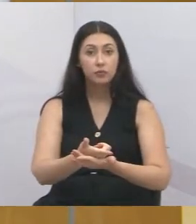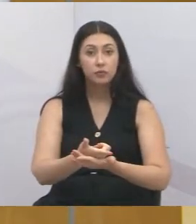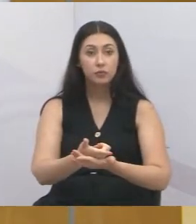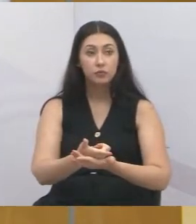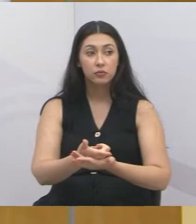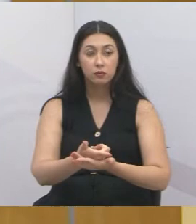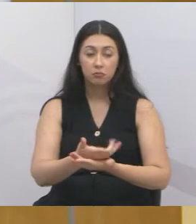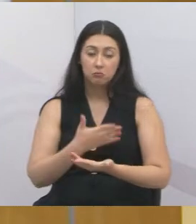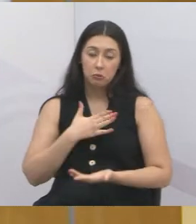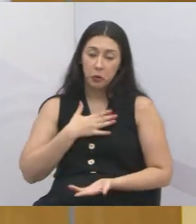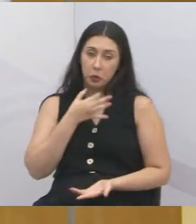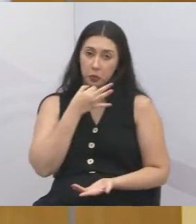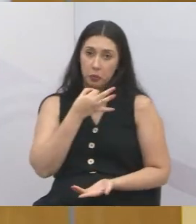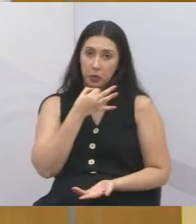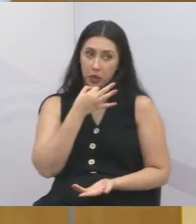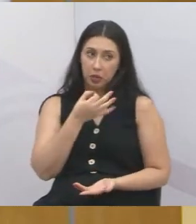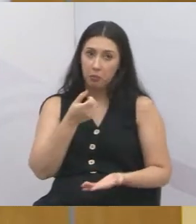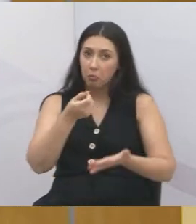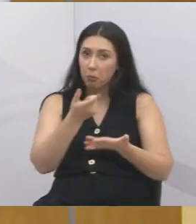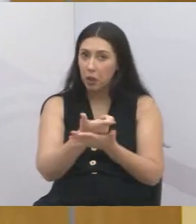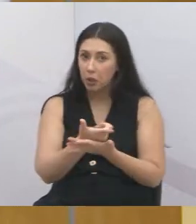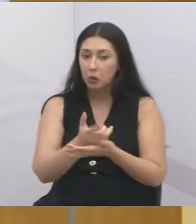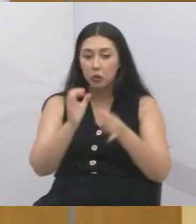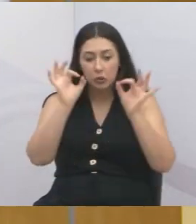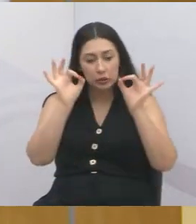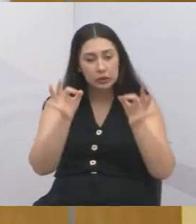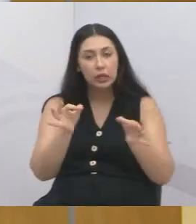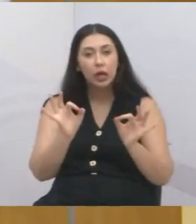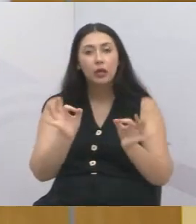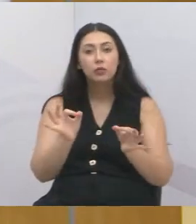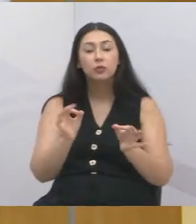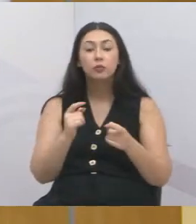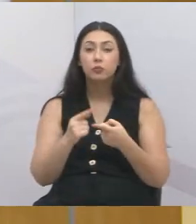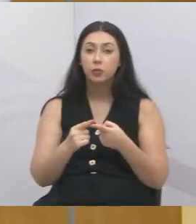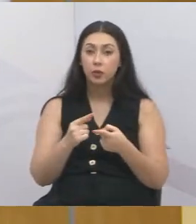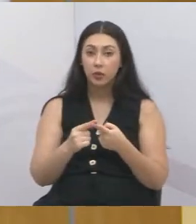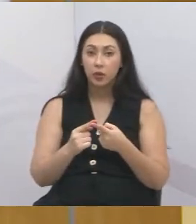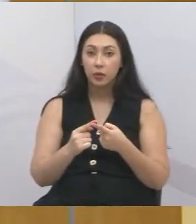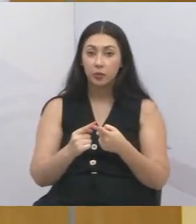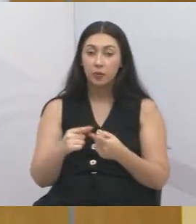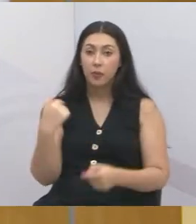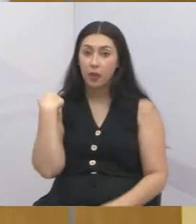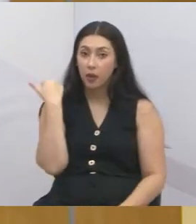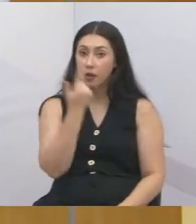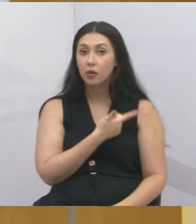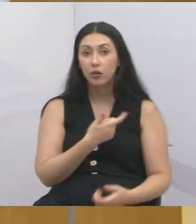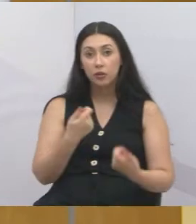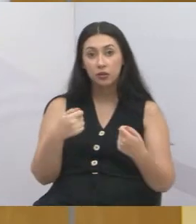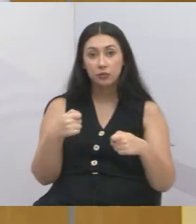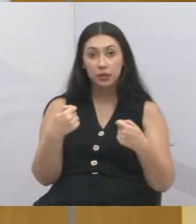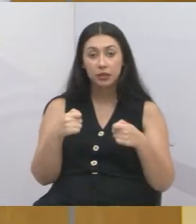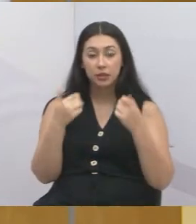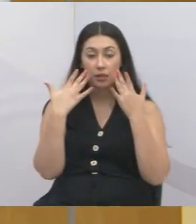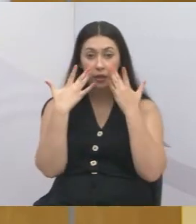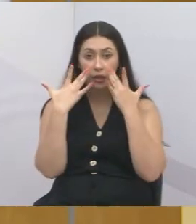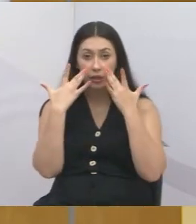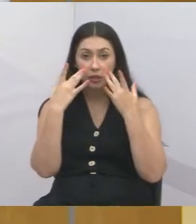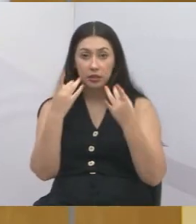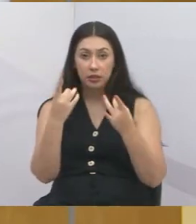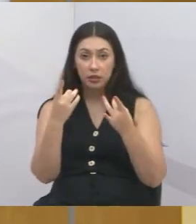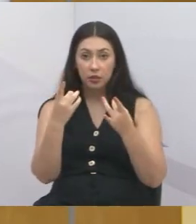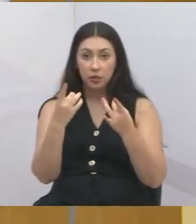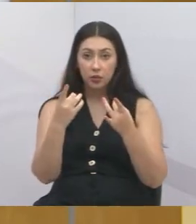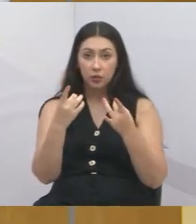no meu ponto de vista, de forma correta. Por quê? Nós temos que nos atentar aos dizeres